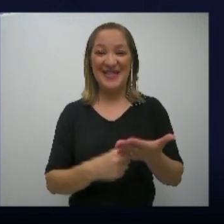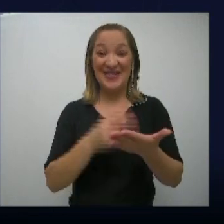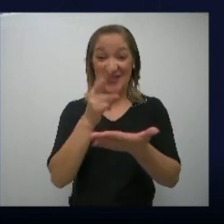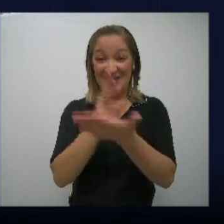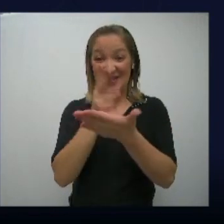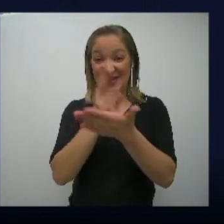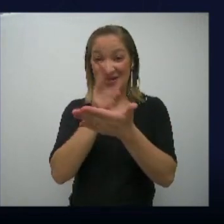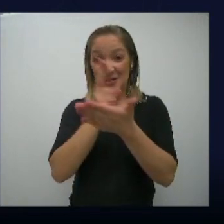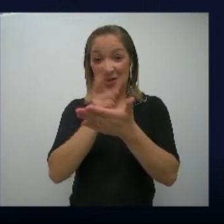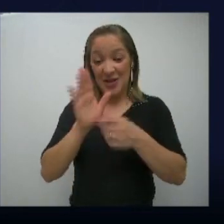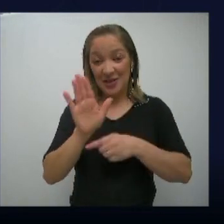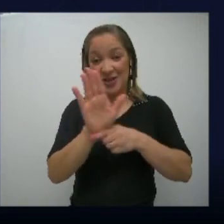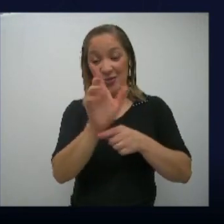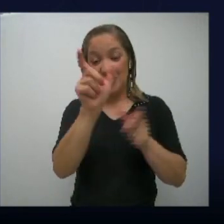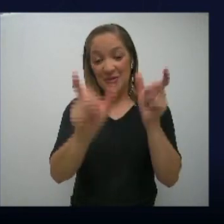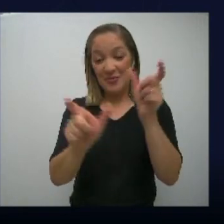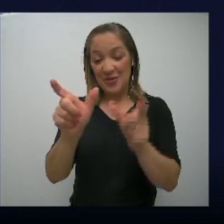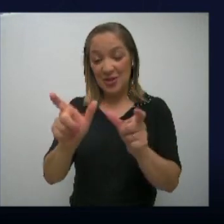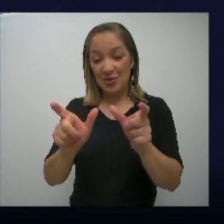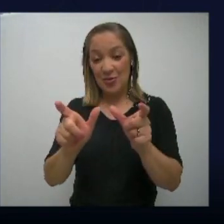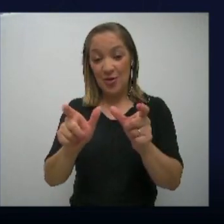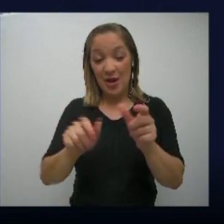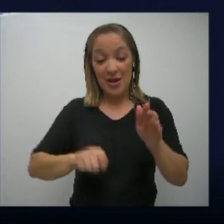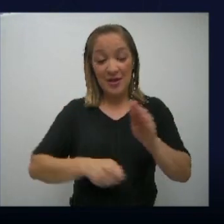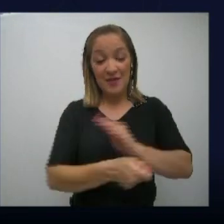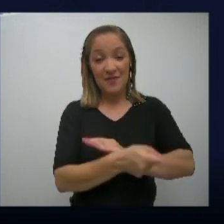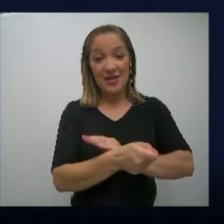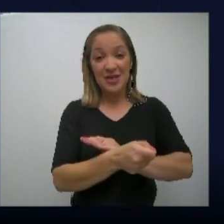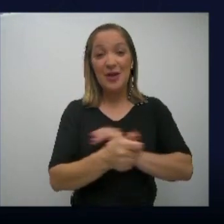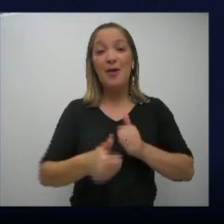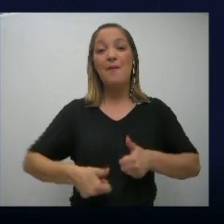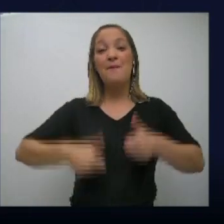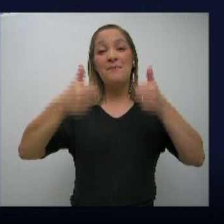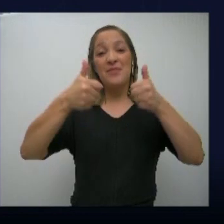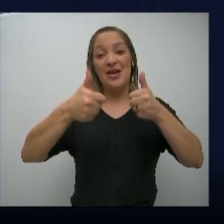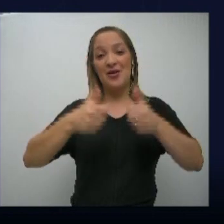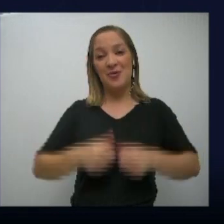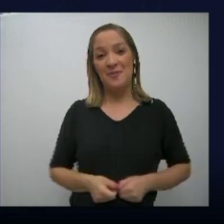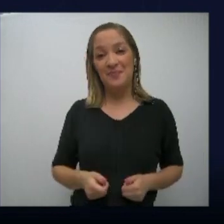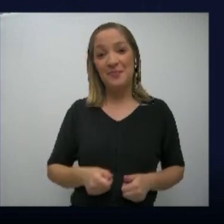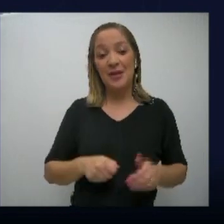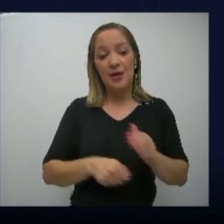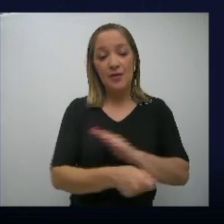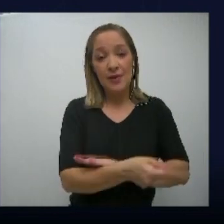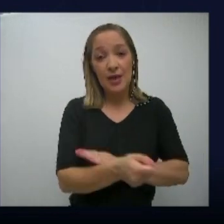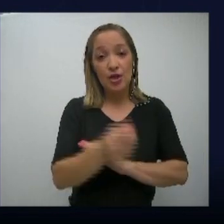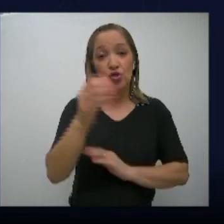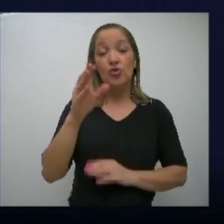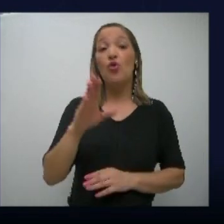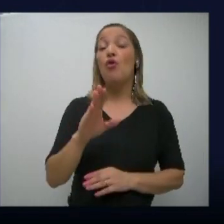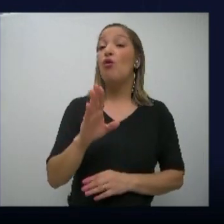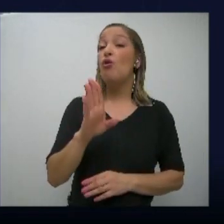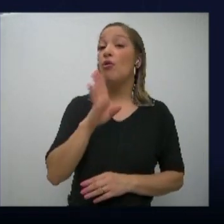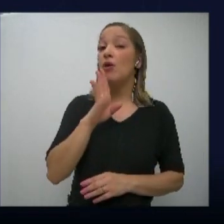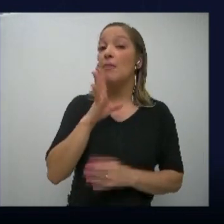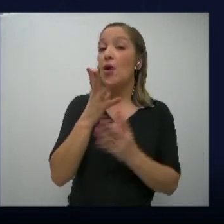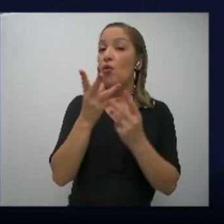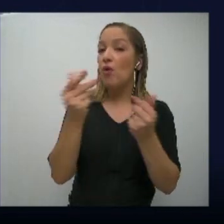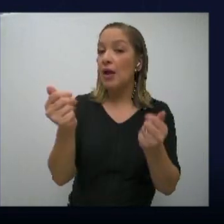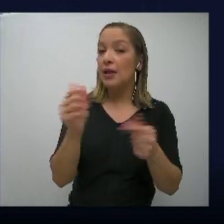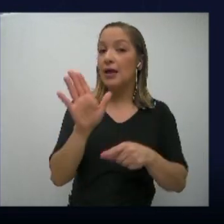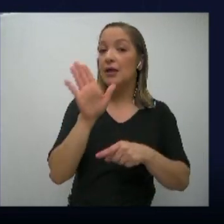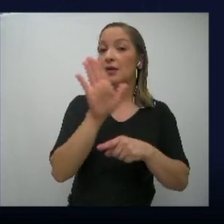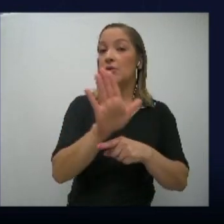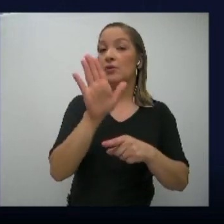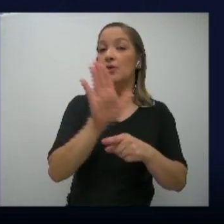de continuar ajudando as pessoas a investirem melhor a gente vai cada vez mais trazer com excelente qualidade e com isso ajudar a tornar o